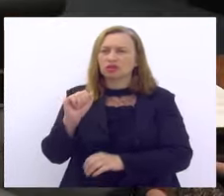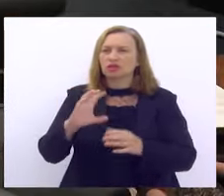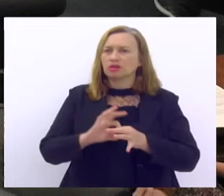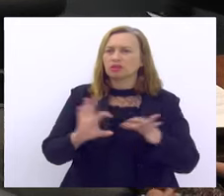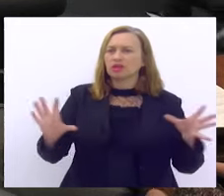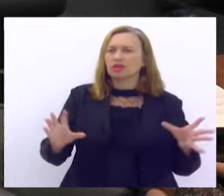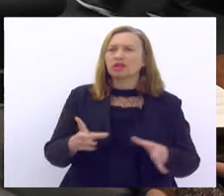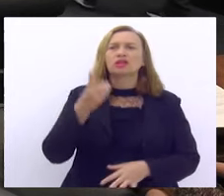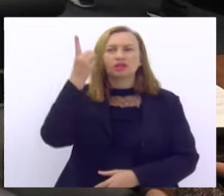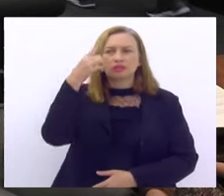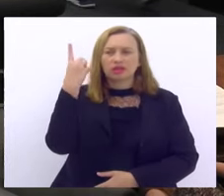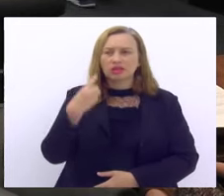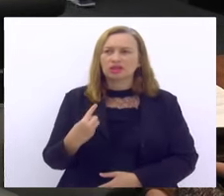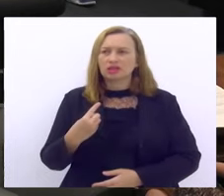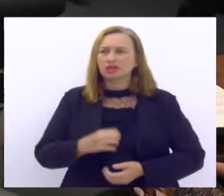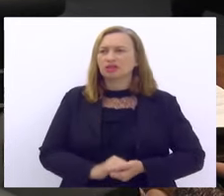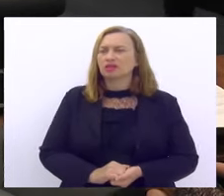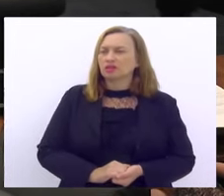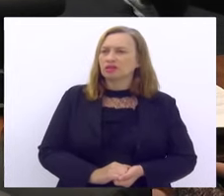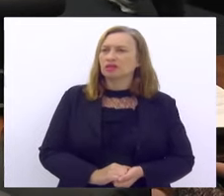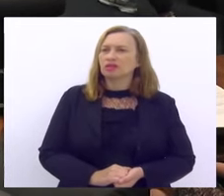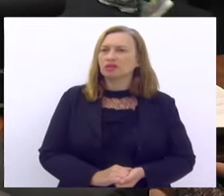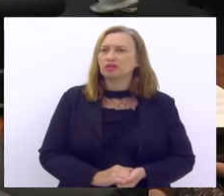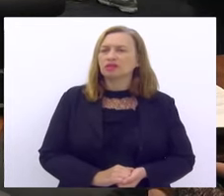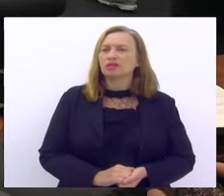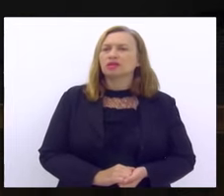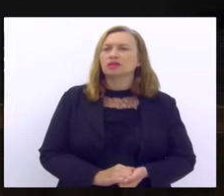Deputada Dani Monteiro,